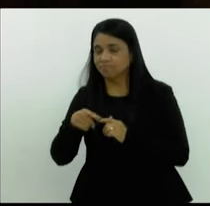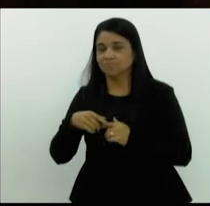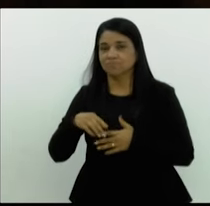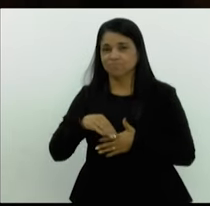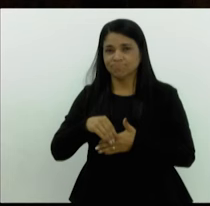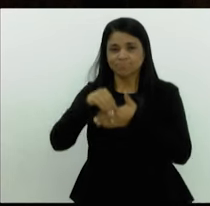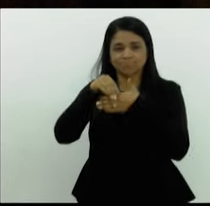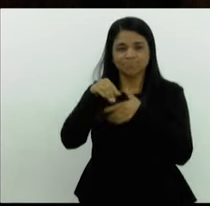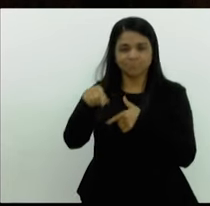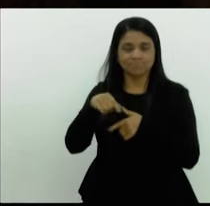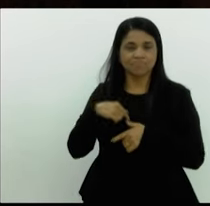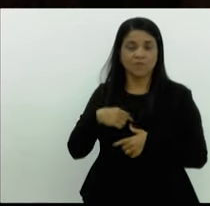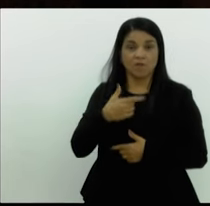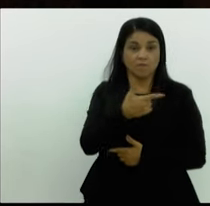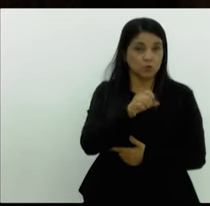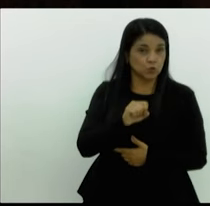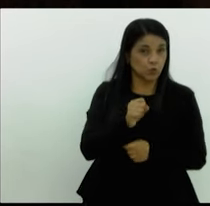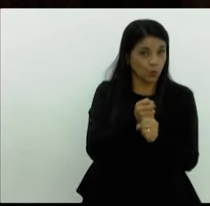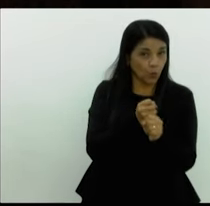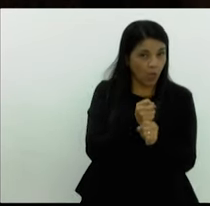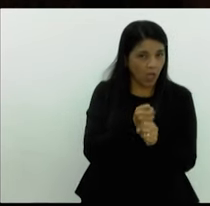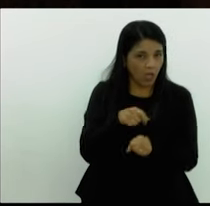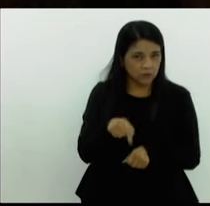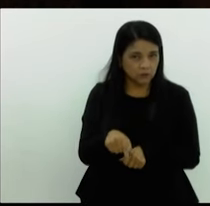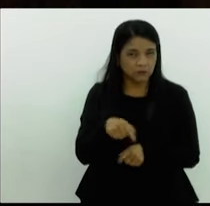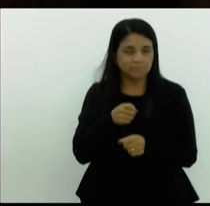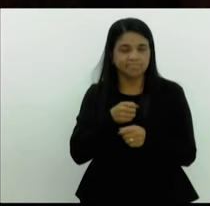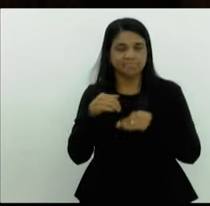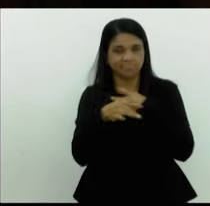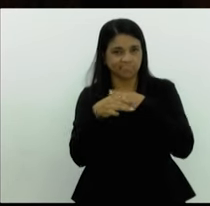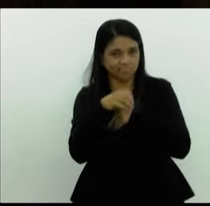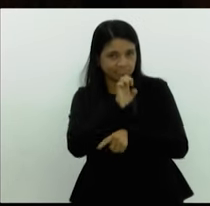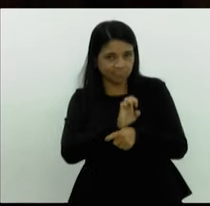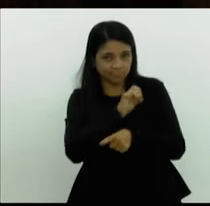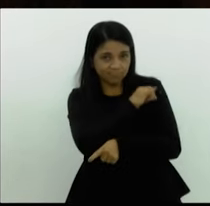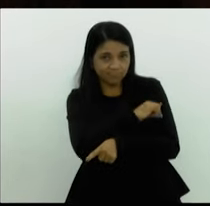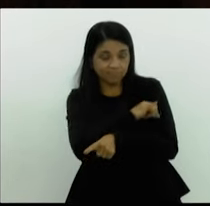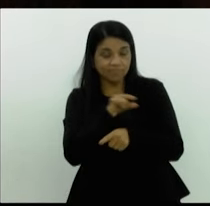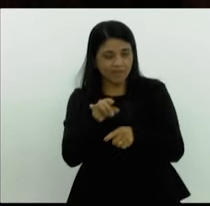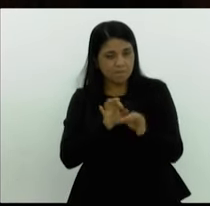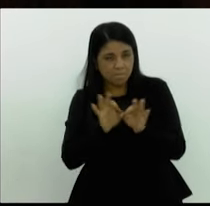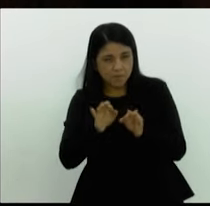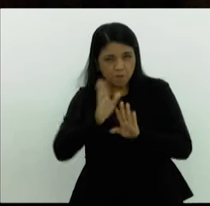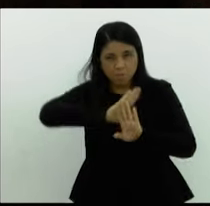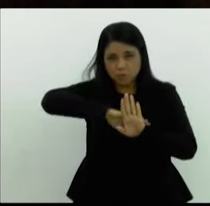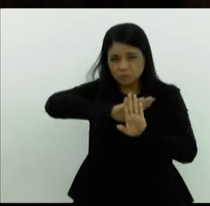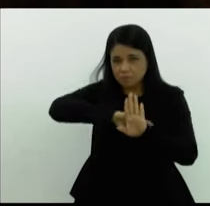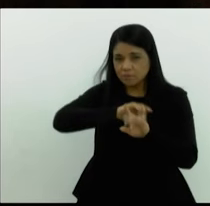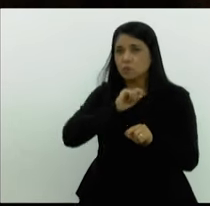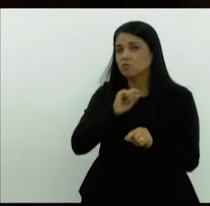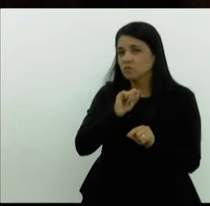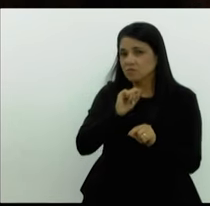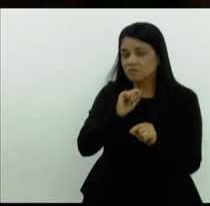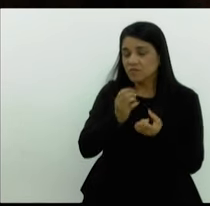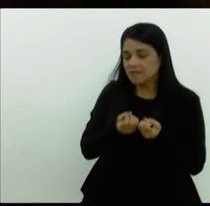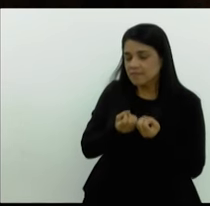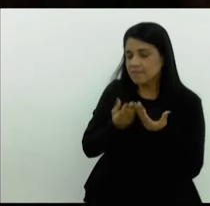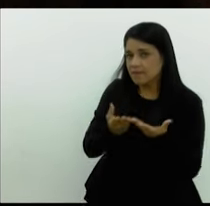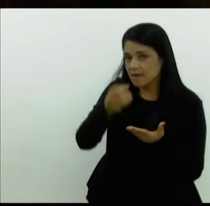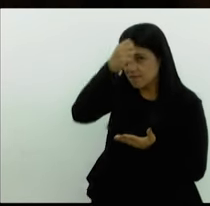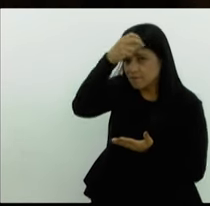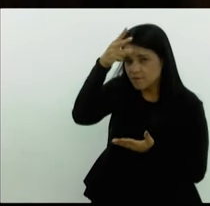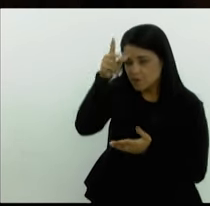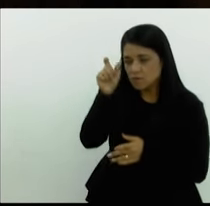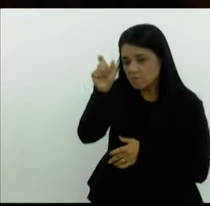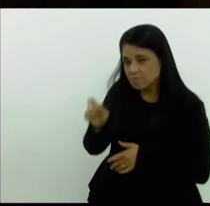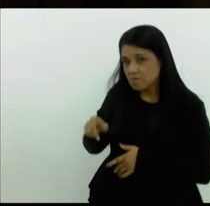anos, mas, na realidade, o grande plano que eles estão tramando era entregar a